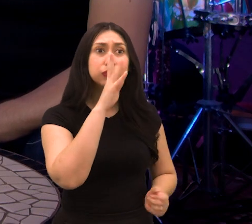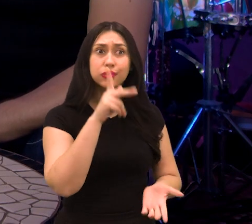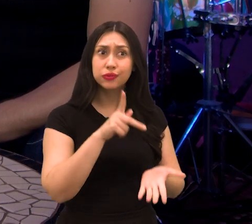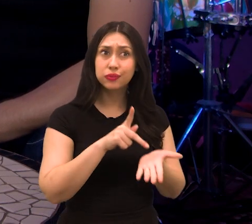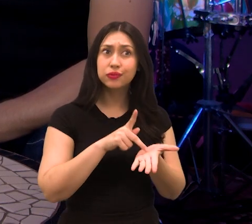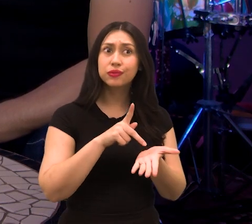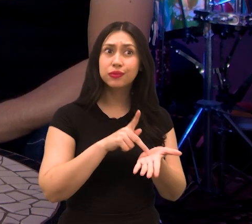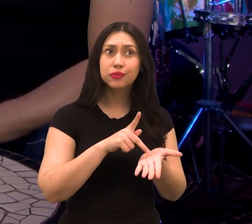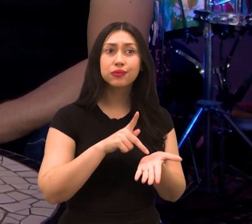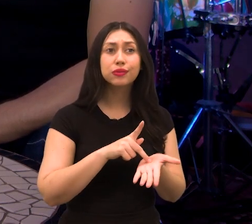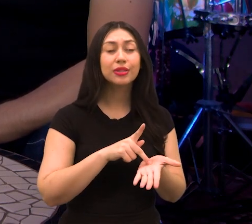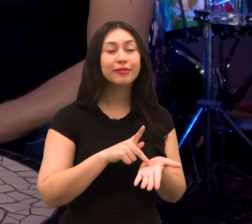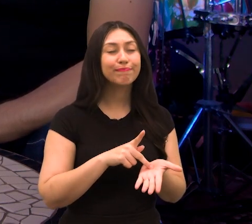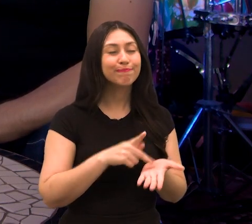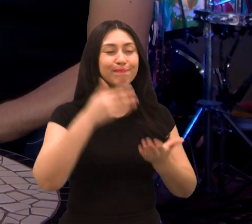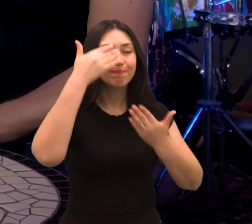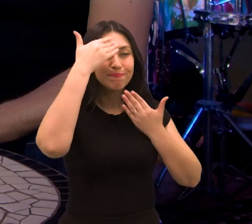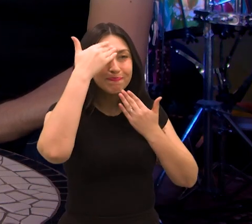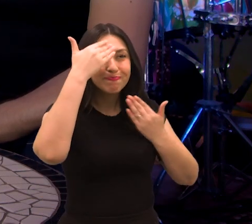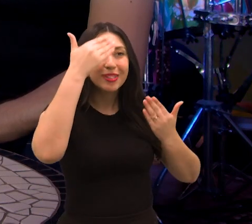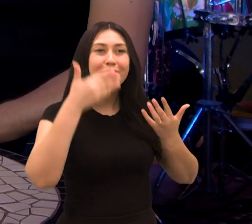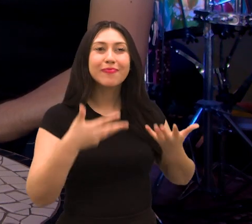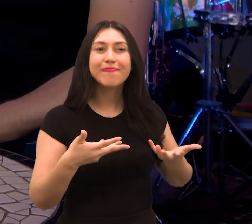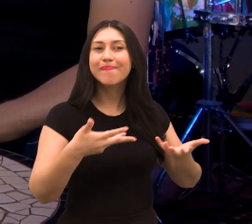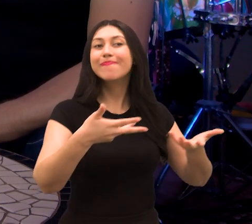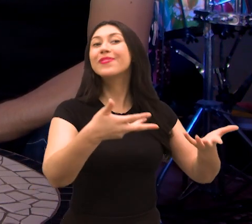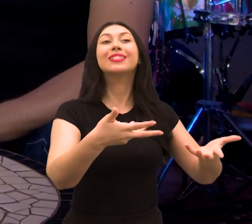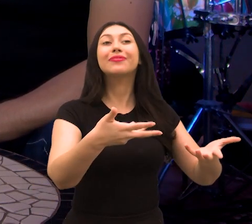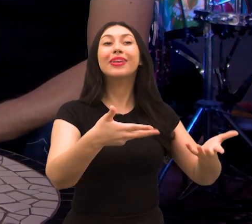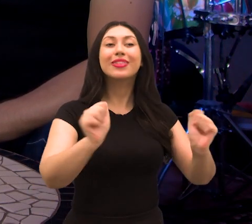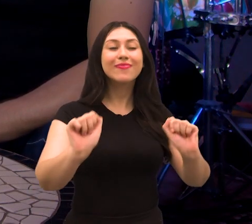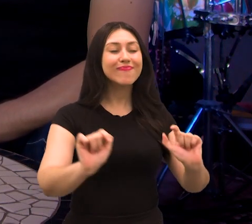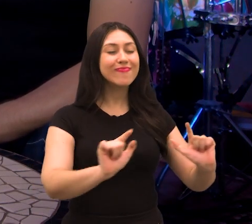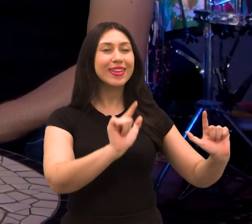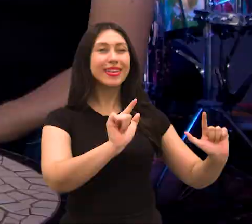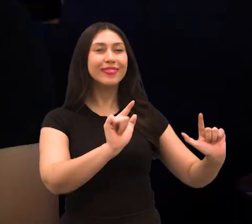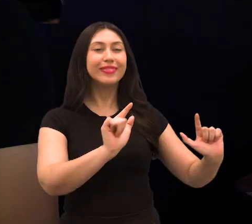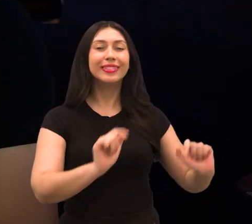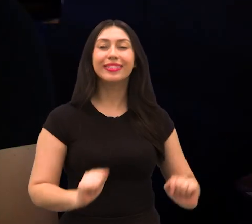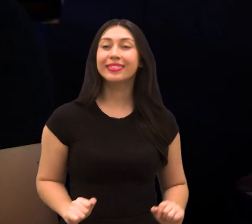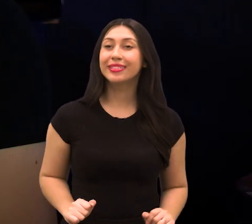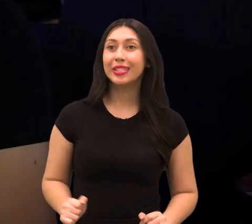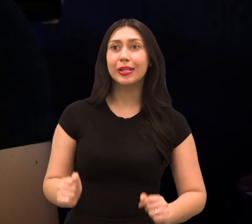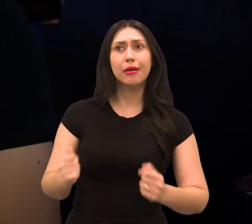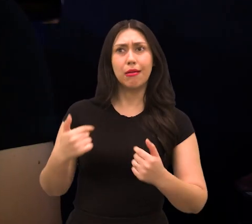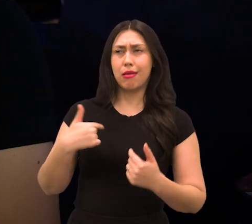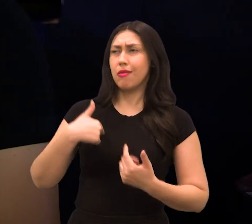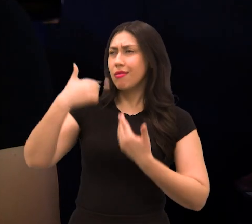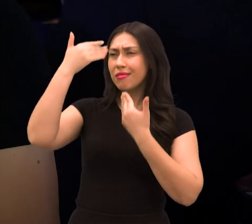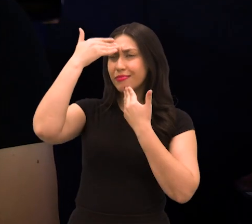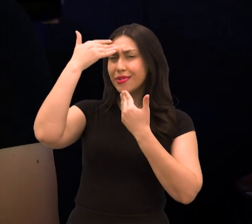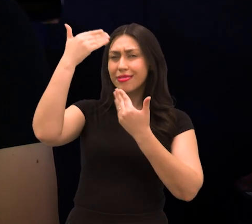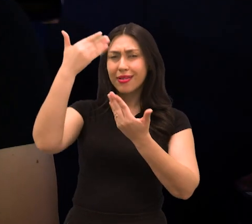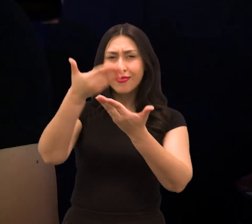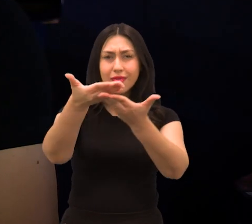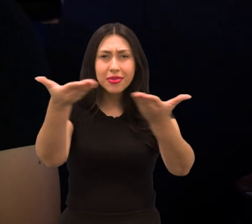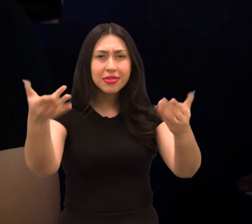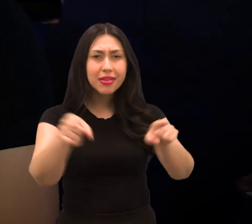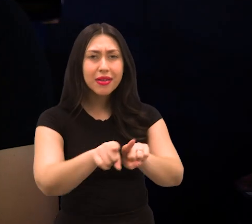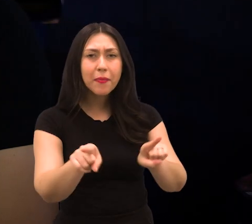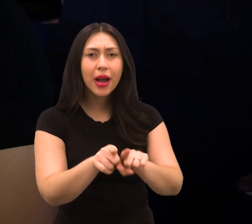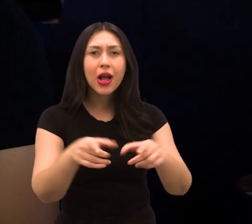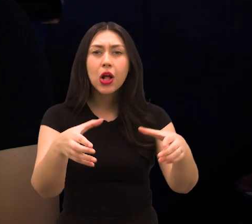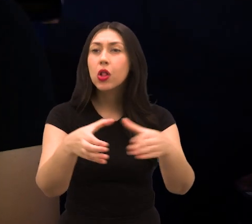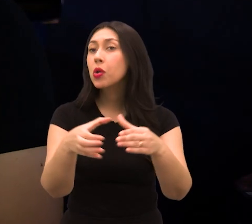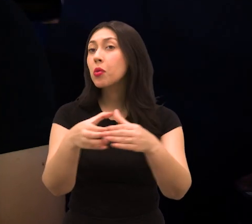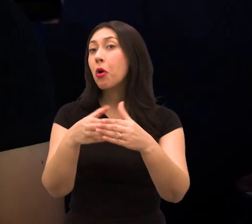estou encantadíssima. E é isso, muito obrigada, viu, por receber a gente no nosso programa Entrevistas aqui. Obrigado você, obrigado vocês todos aí, a equipe toda.